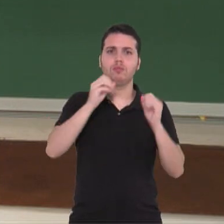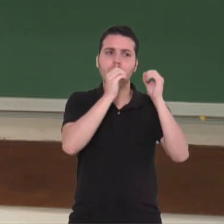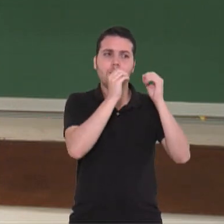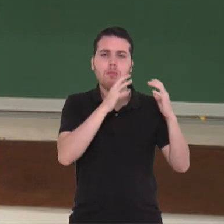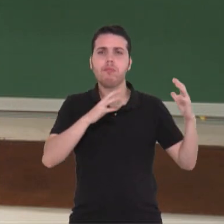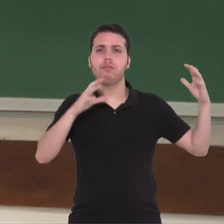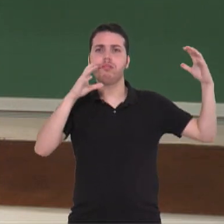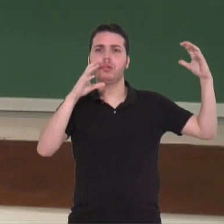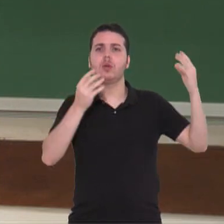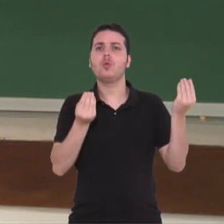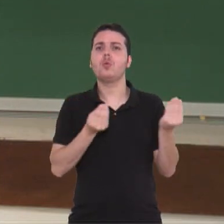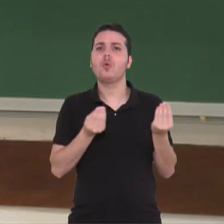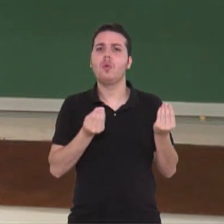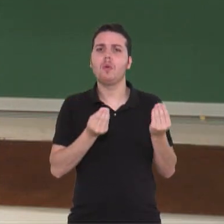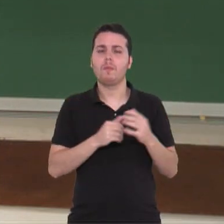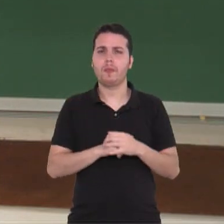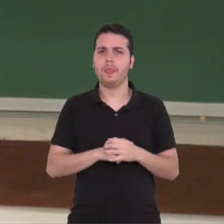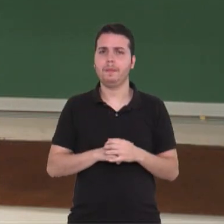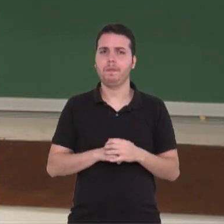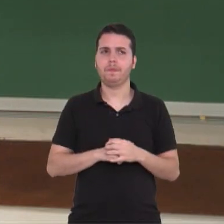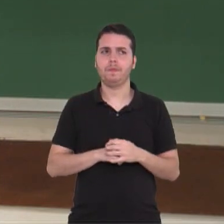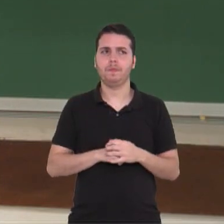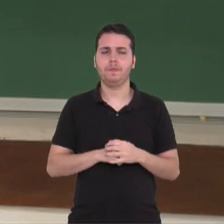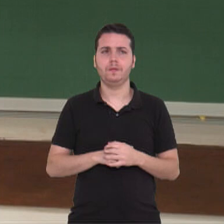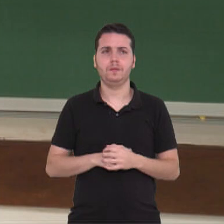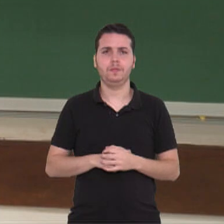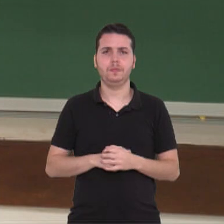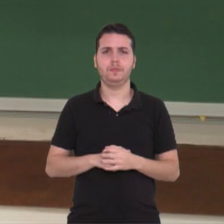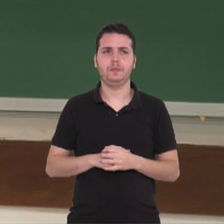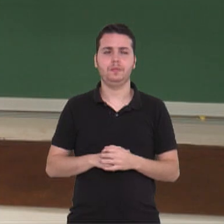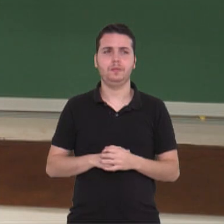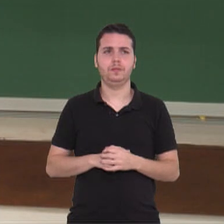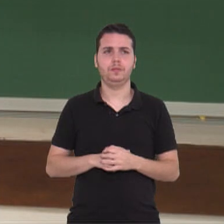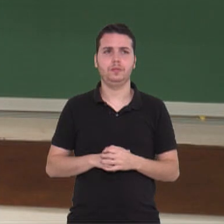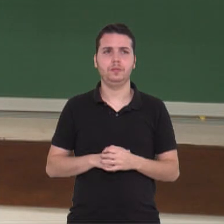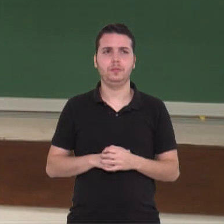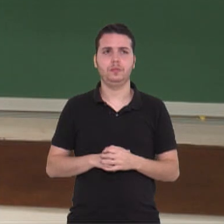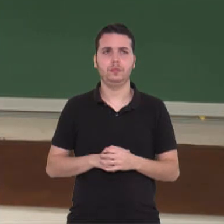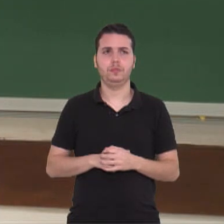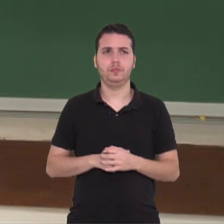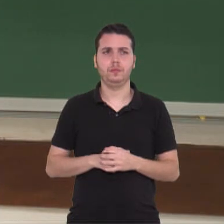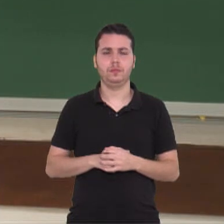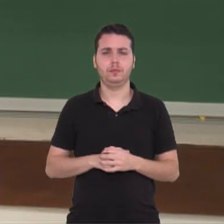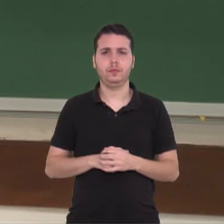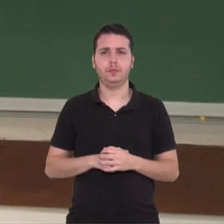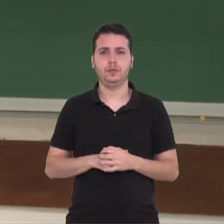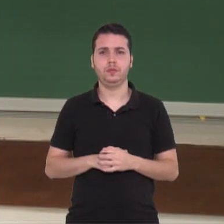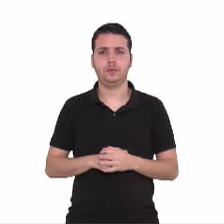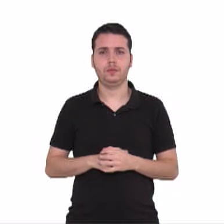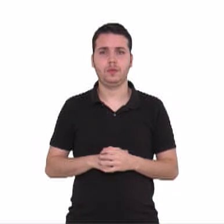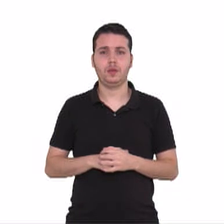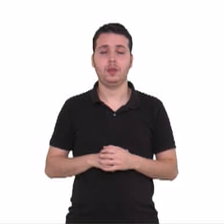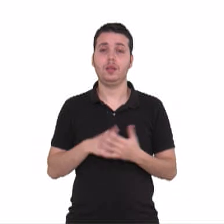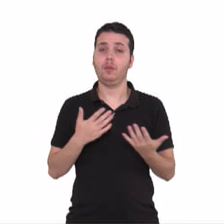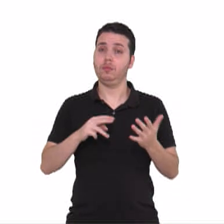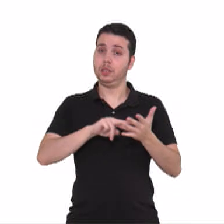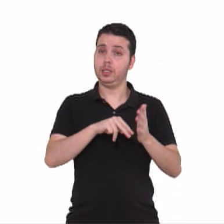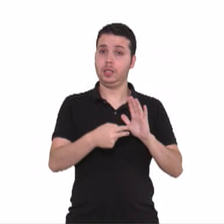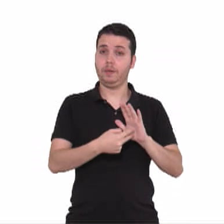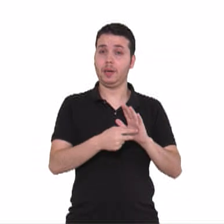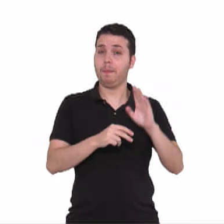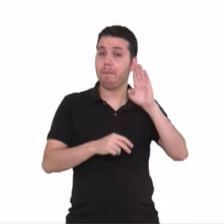história em quadrinho ou uma tira, como que a gente faz a fala do personagem. Então, o que é? Constitui